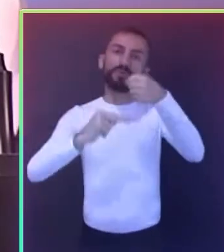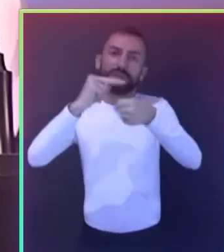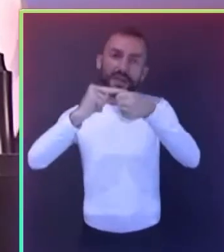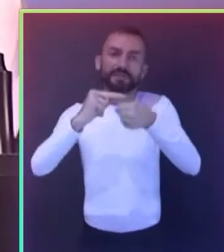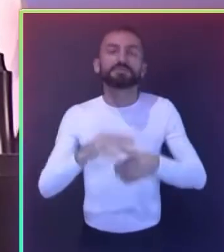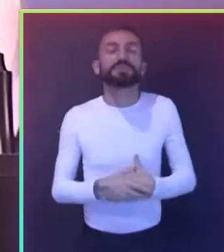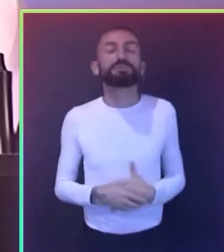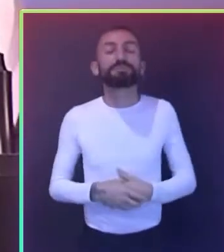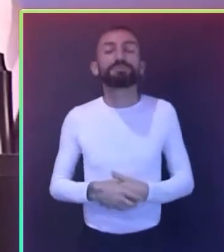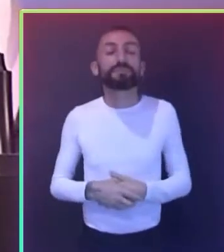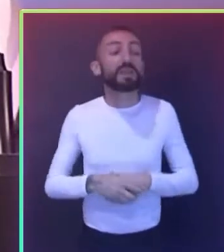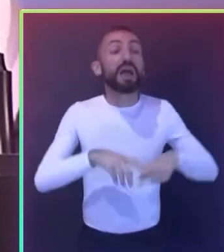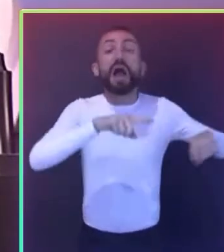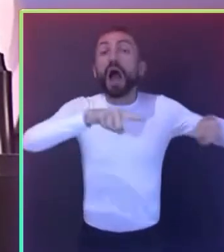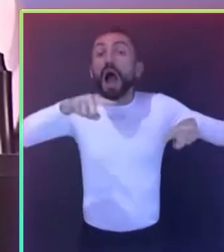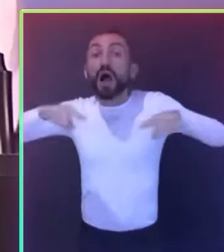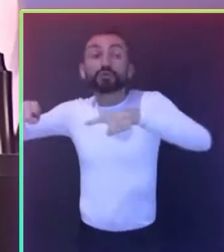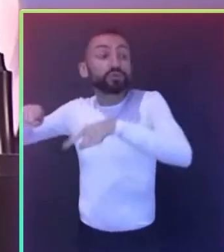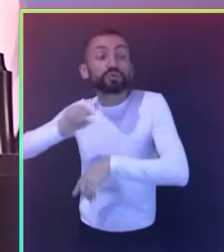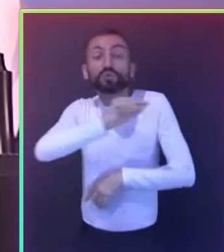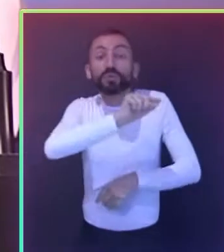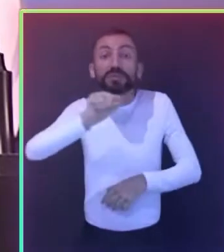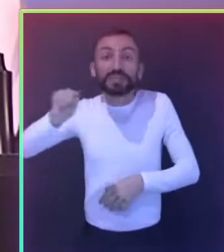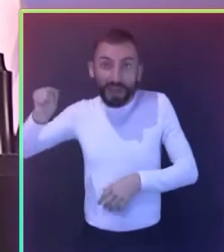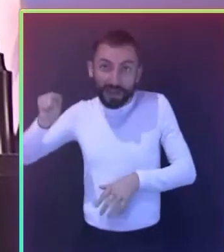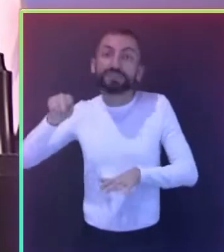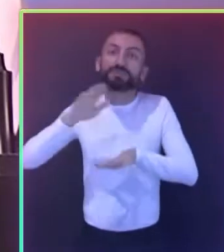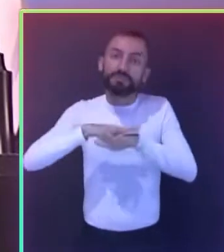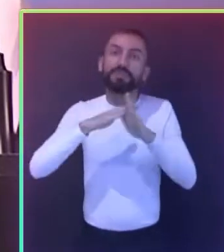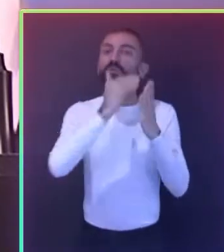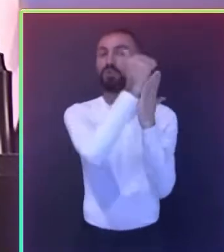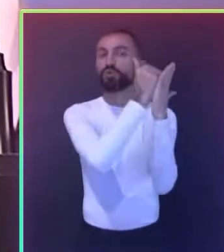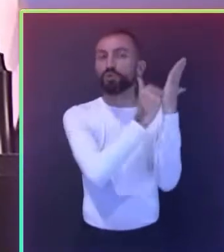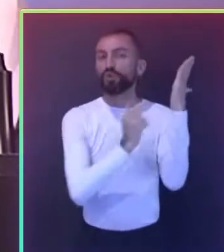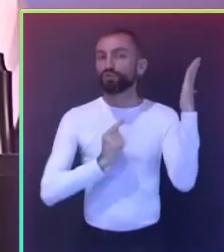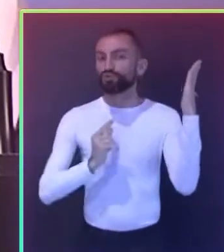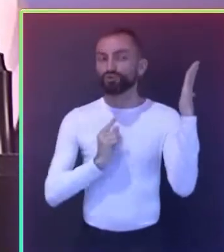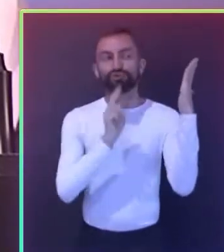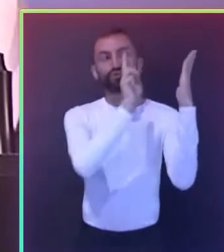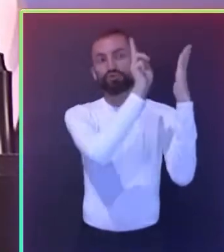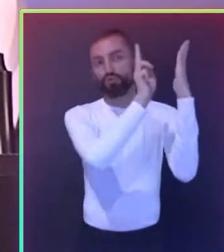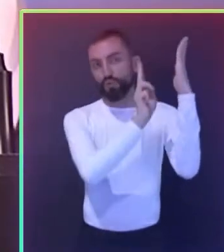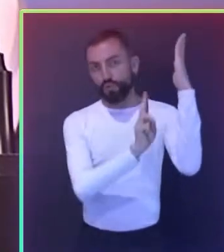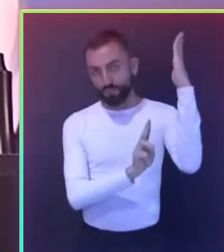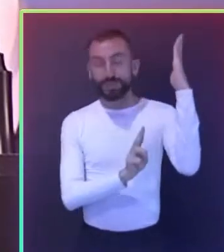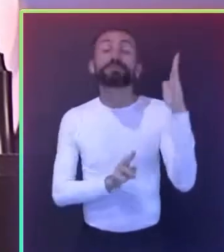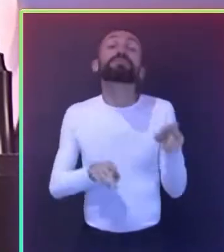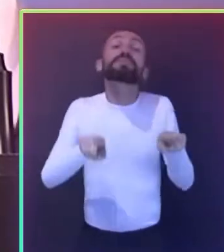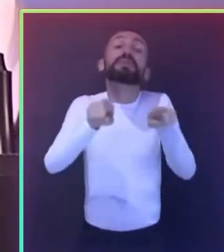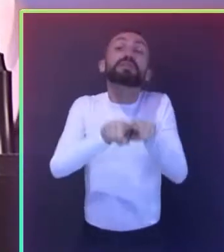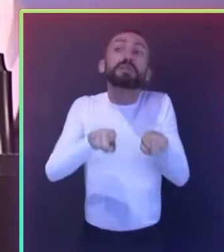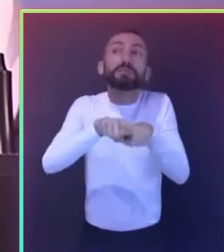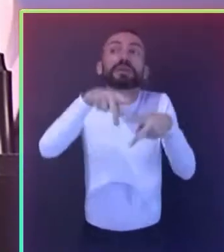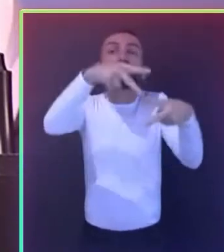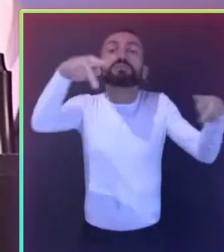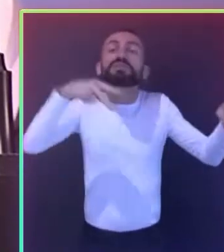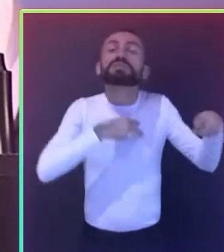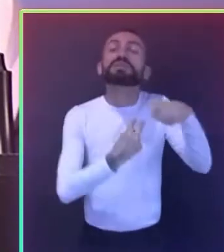autoridades nominadas pelo protocolo e aqueles que nos assistem